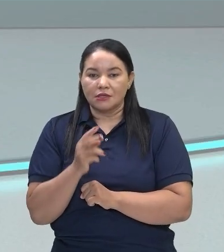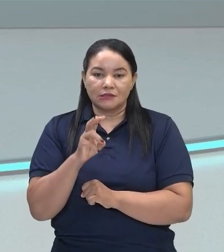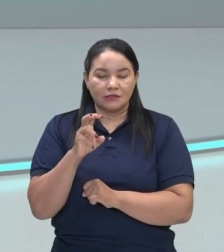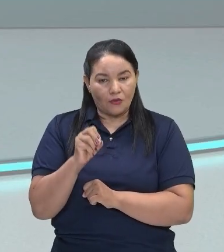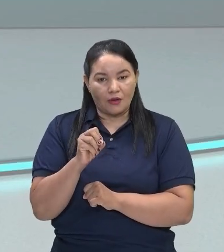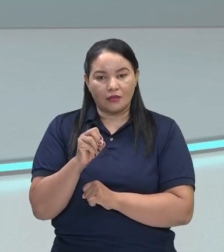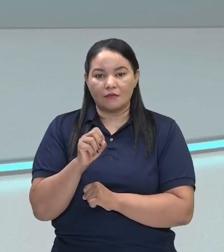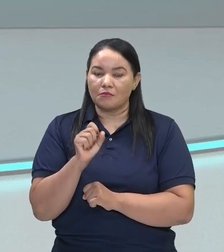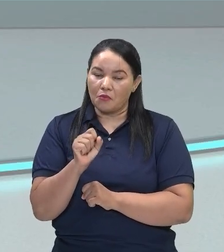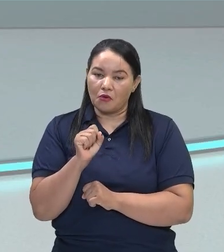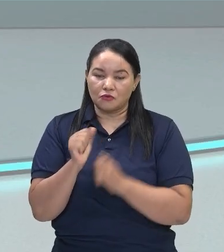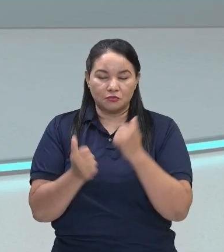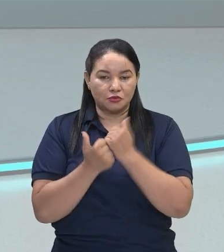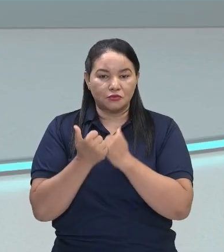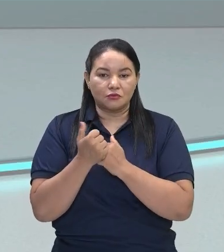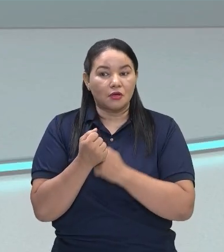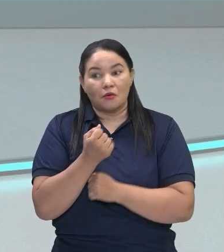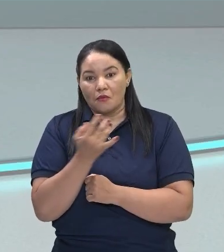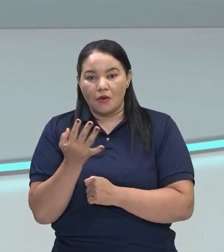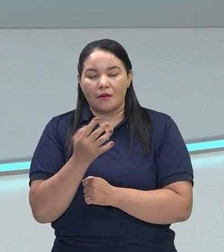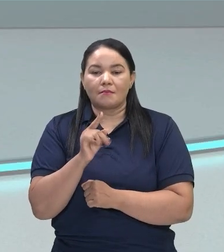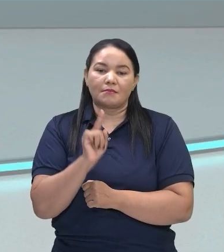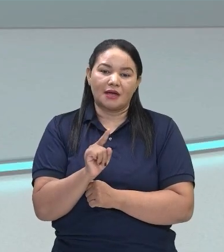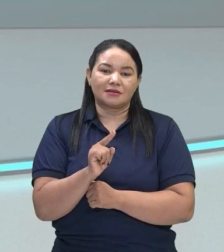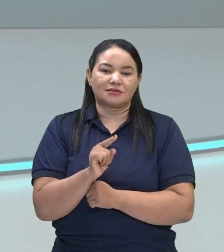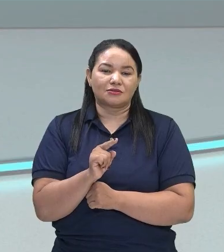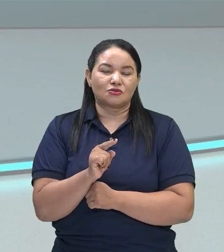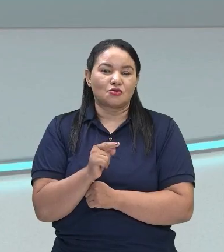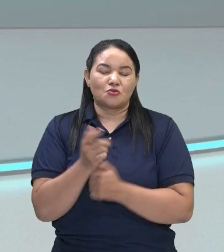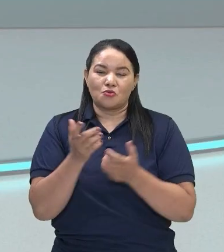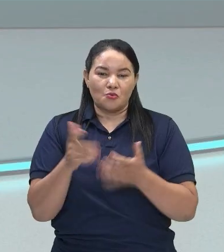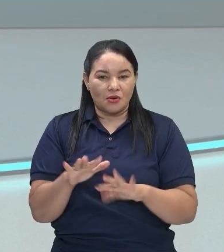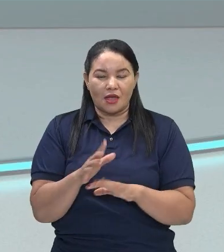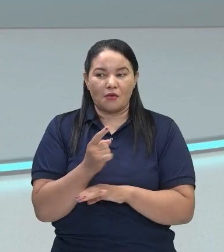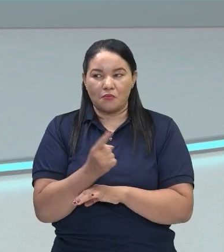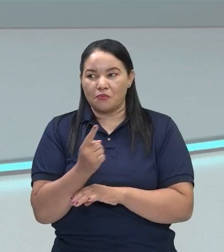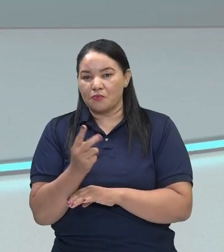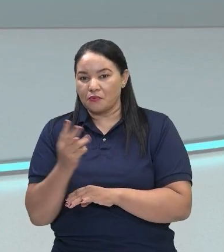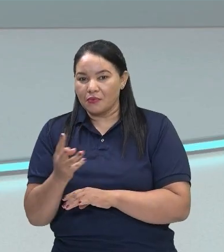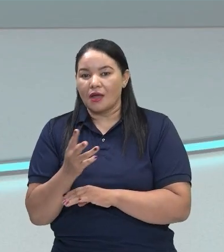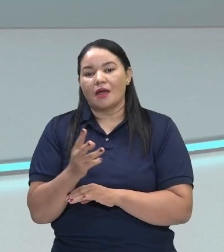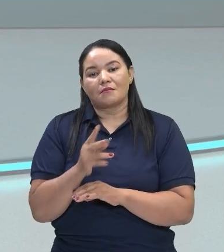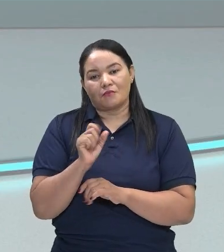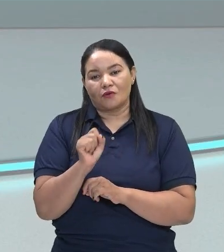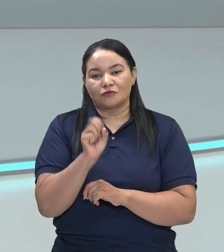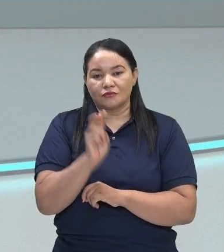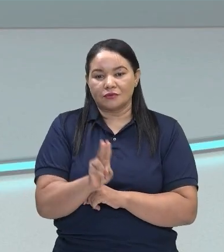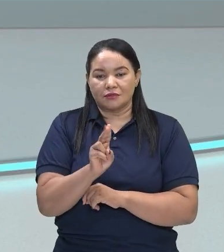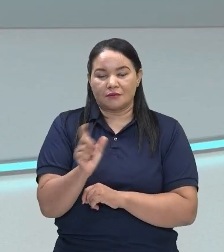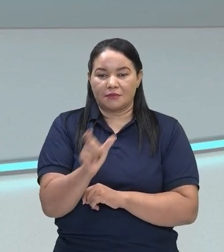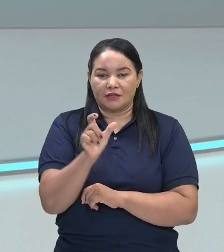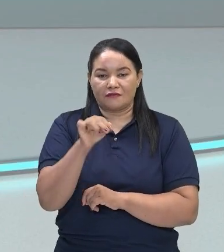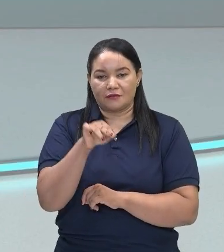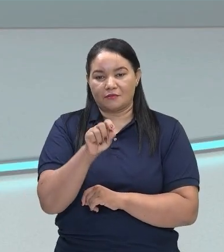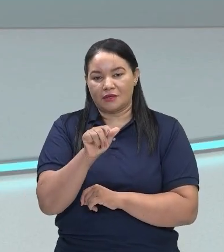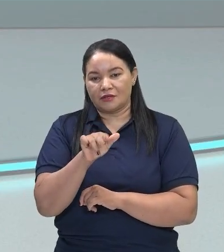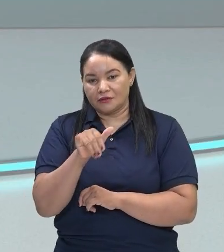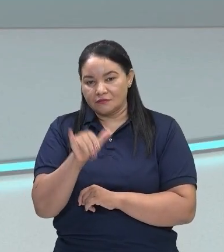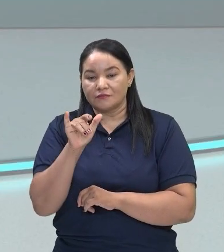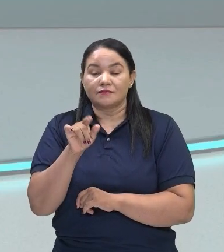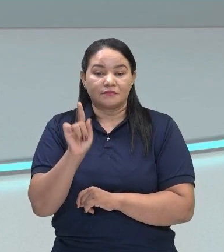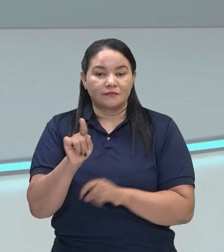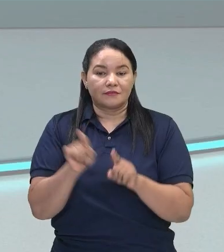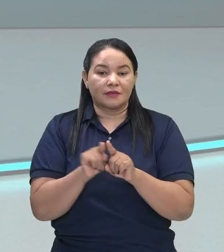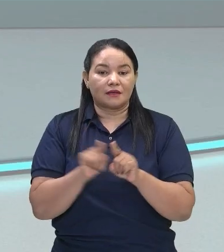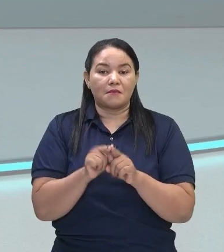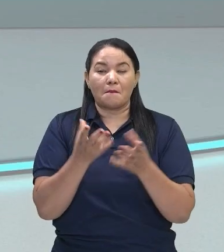o many pela quantidade de livros. Mas eu quero me referir de modo geral, utilizo o many. Aí, many ideas, também, eu tenho